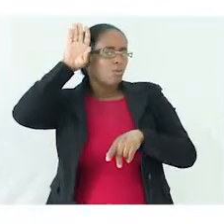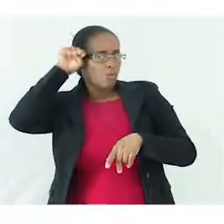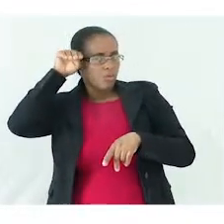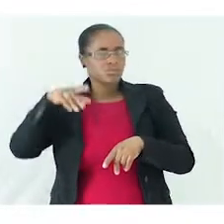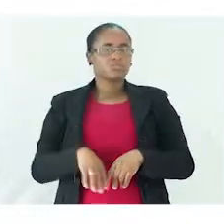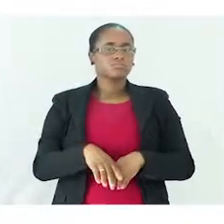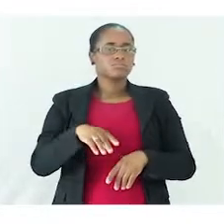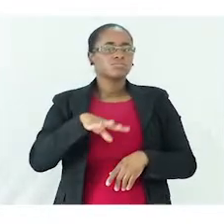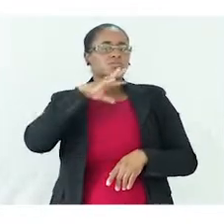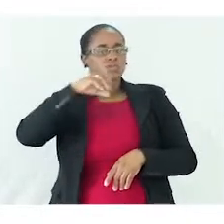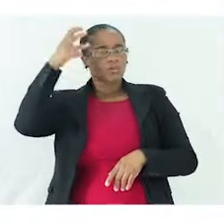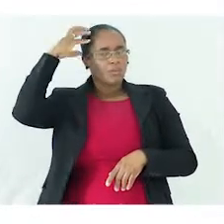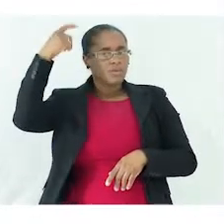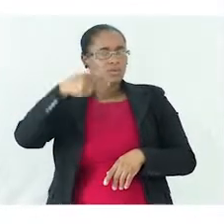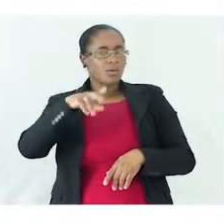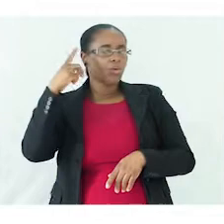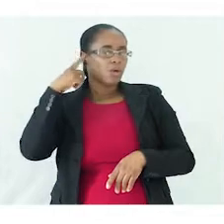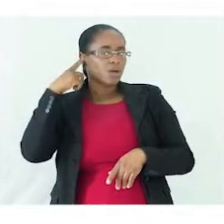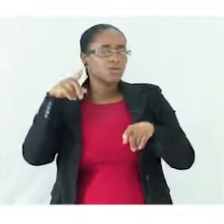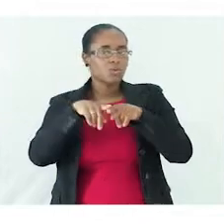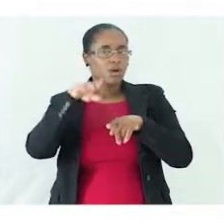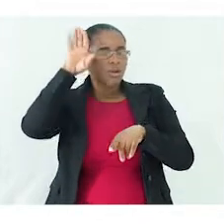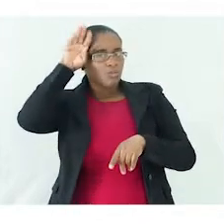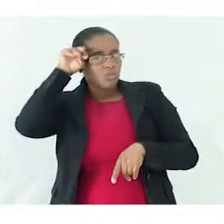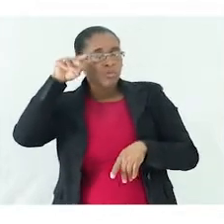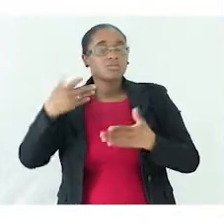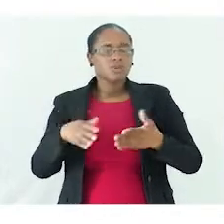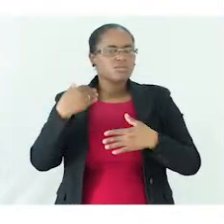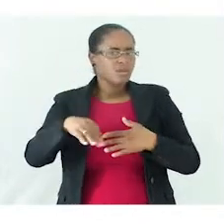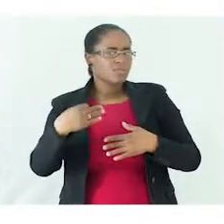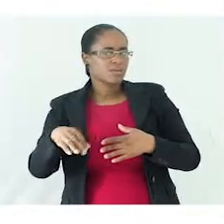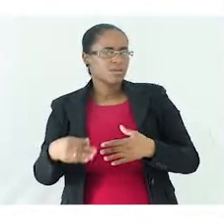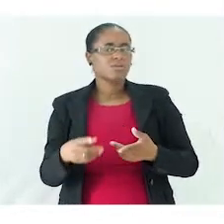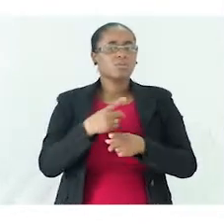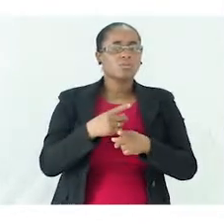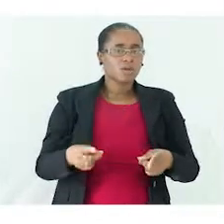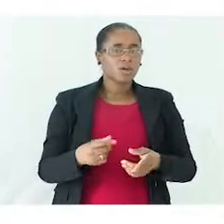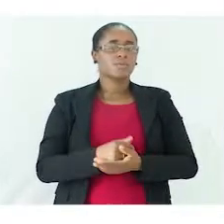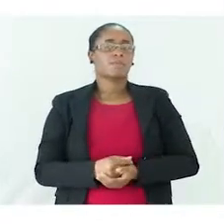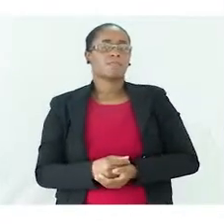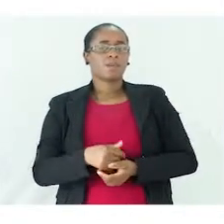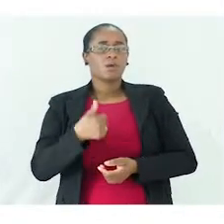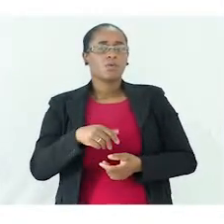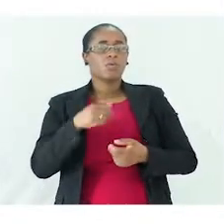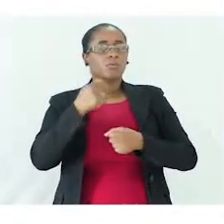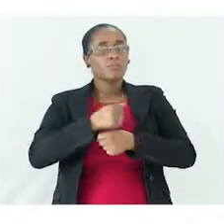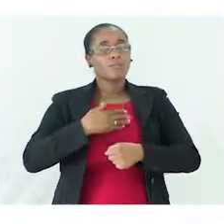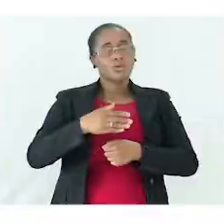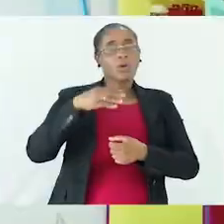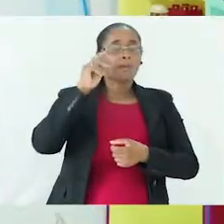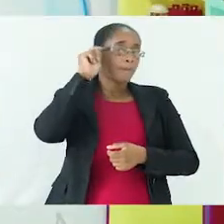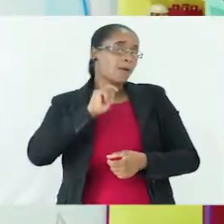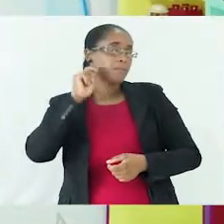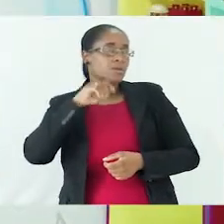tem orelhas de burro. Permanentemente, porque o barbeiro foi lá e disse tudo num buraco, numa cova,